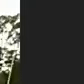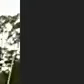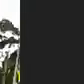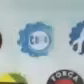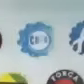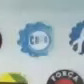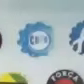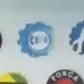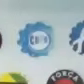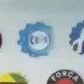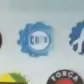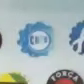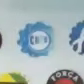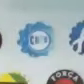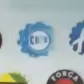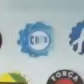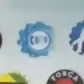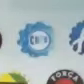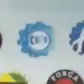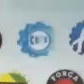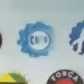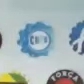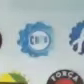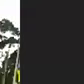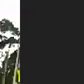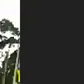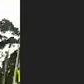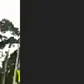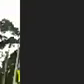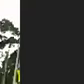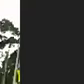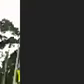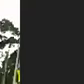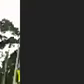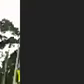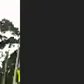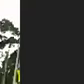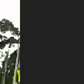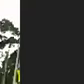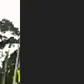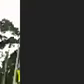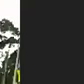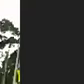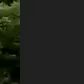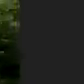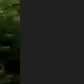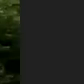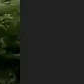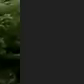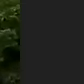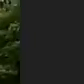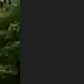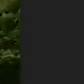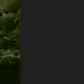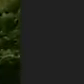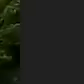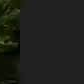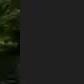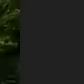E são vários, né, André? Vários, né? São Esse vários. É um dos acampamentos onde o